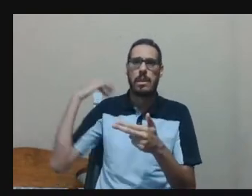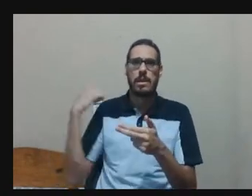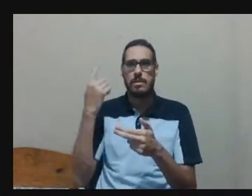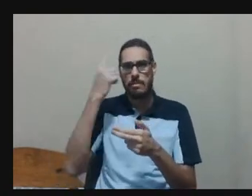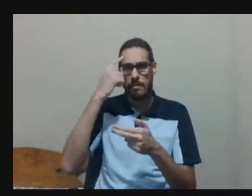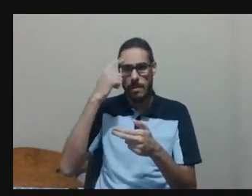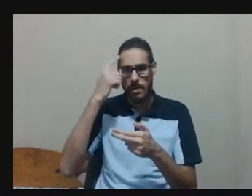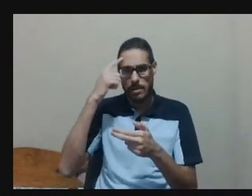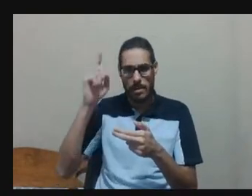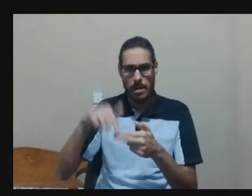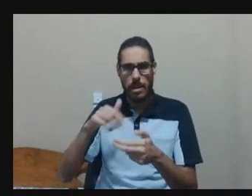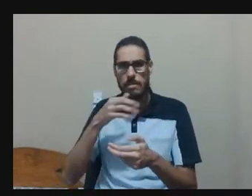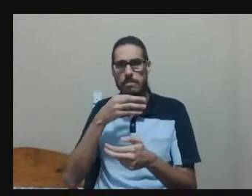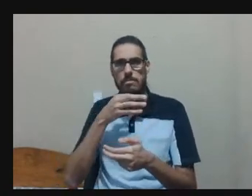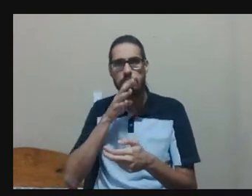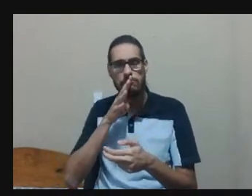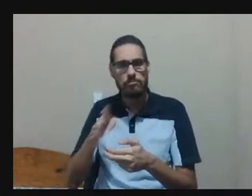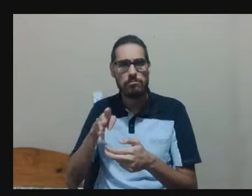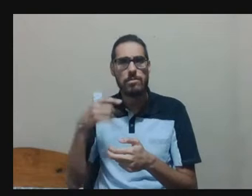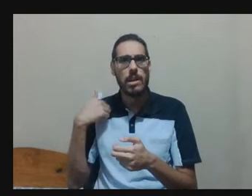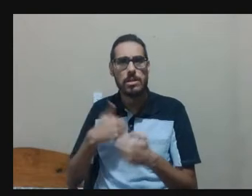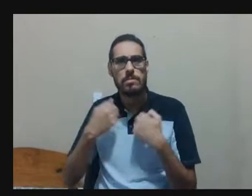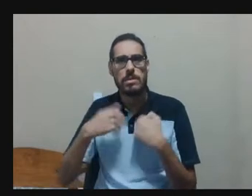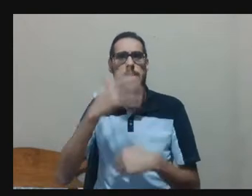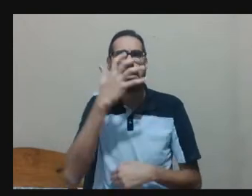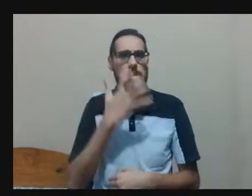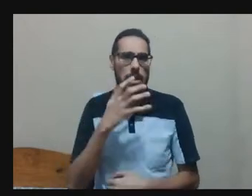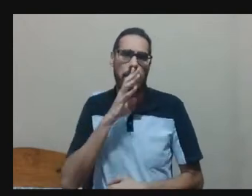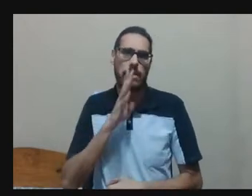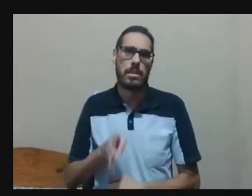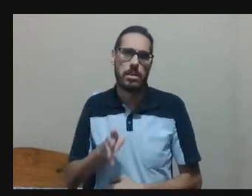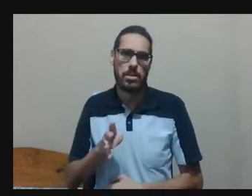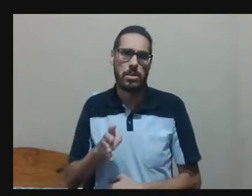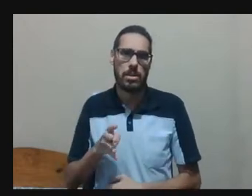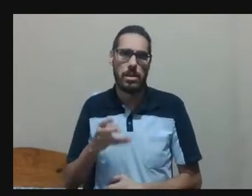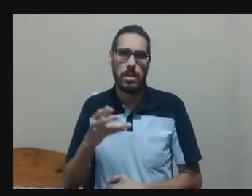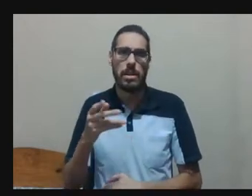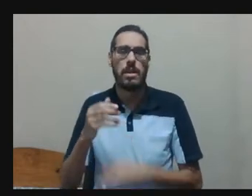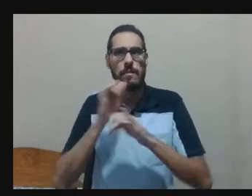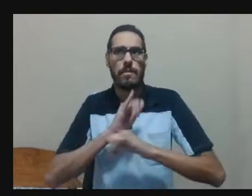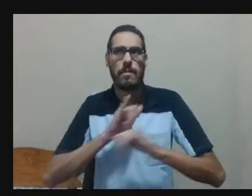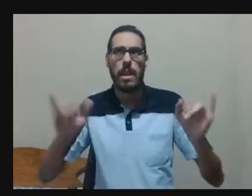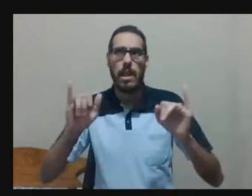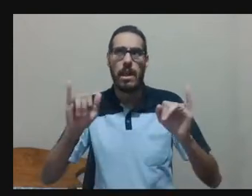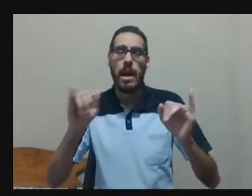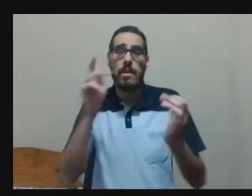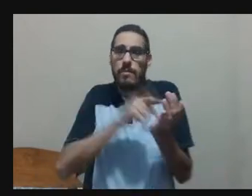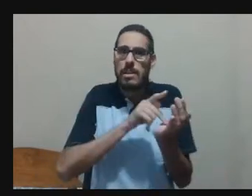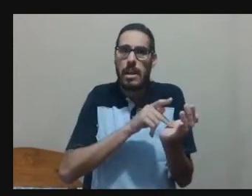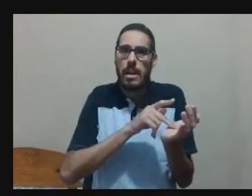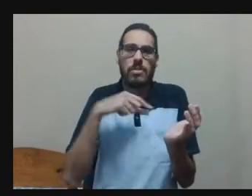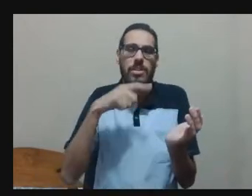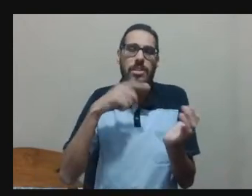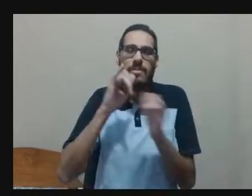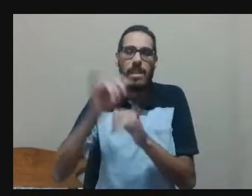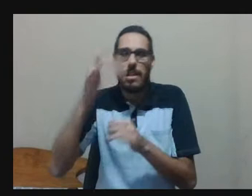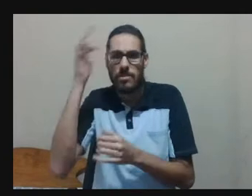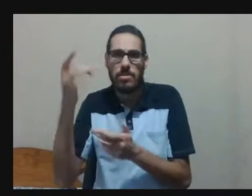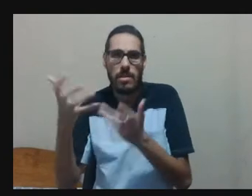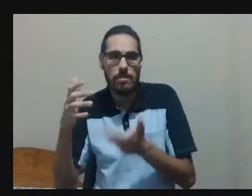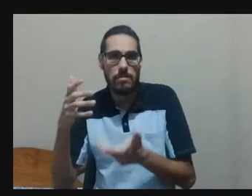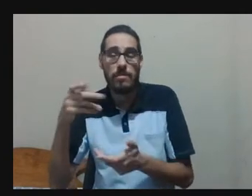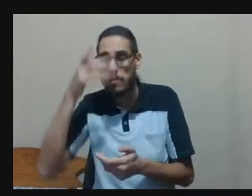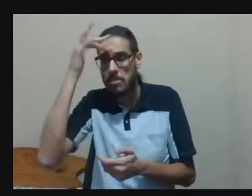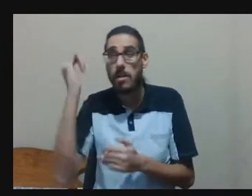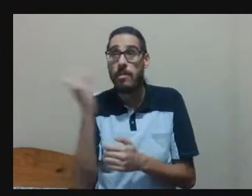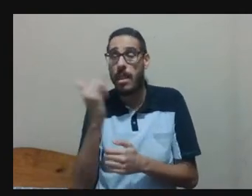na reitoria, não aceito. Tem que ser sério nas críticas. E não falar o que as pessoas querem ouvir. Tem que falar a verdade. Isso que eu falei não é verdade. Ok?